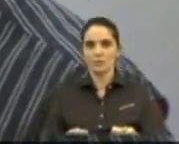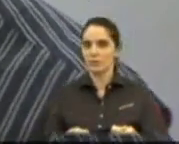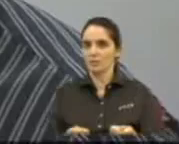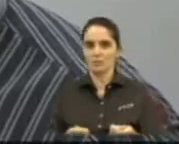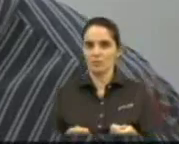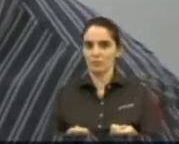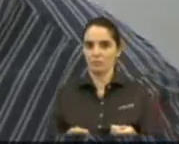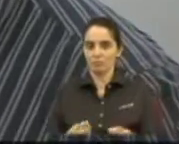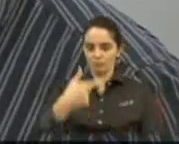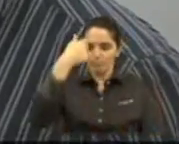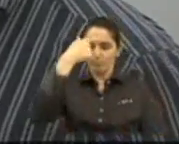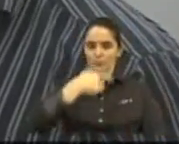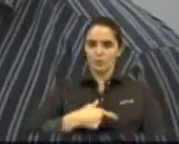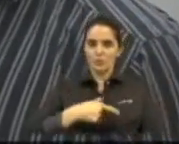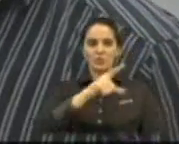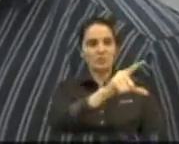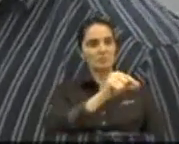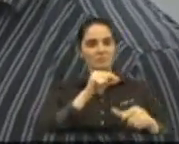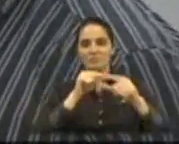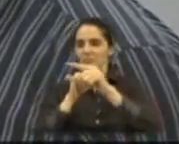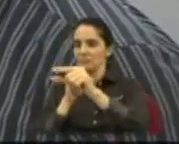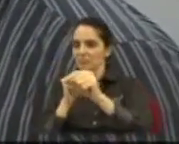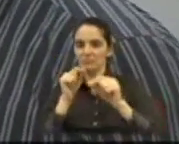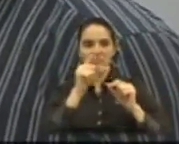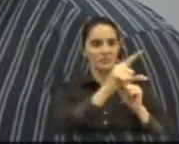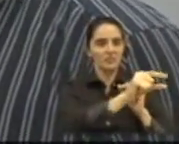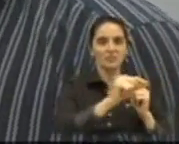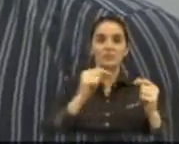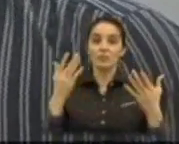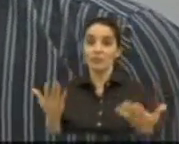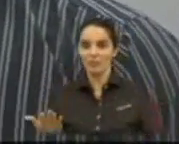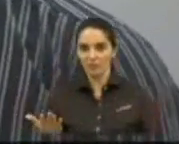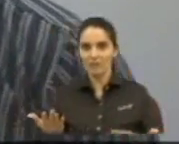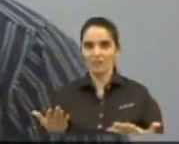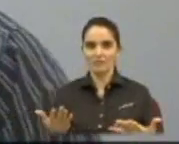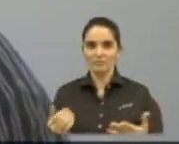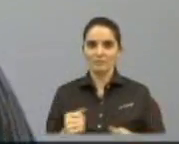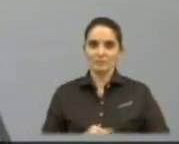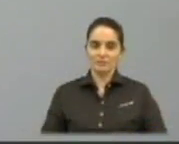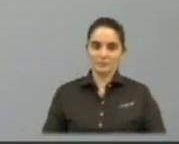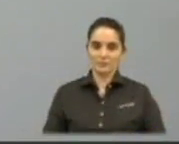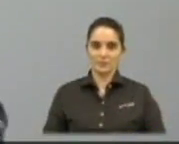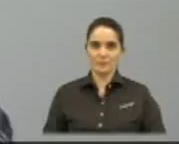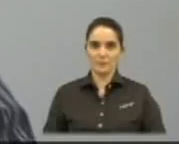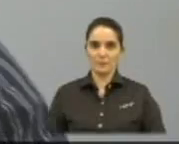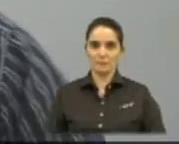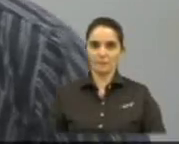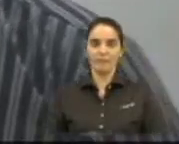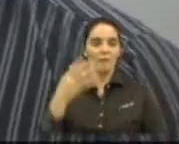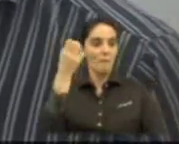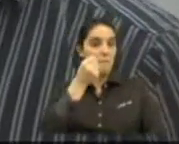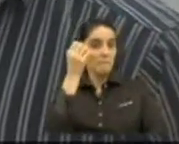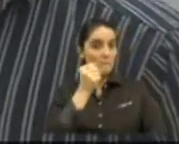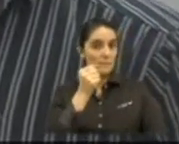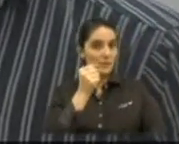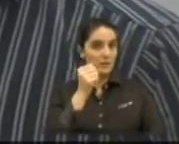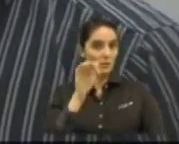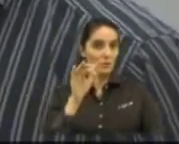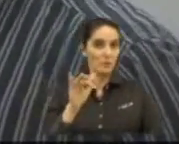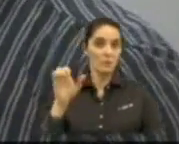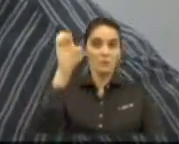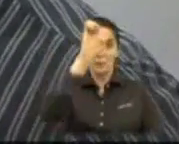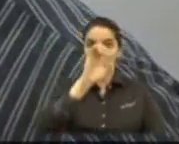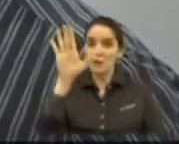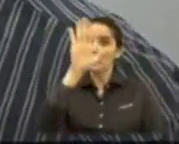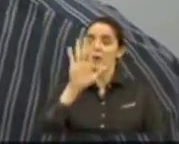esta postura seletiva que a sociedade nos impõe, de importar a morte de um branco europeu e não importar a morte de